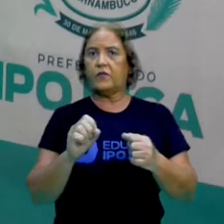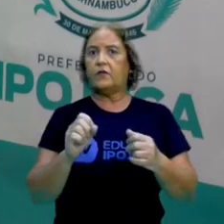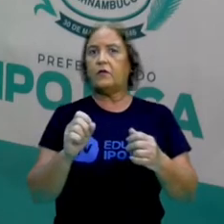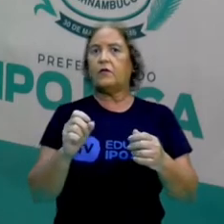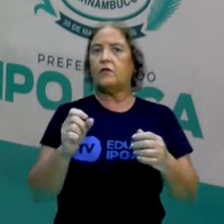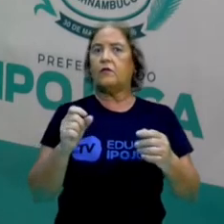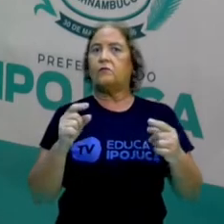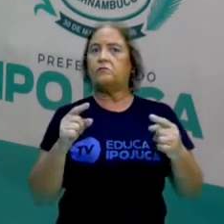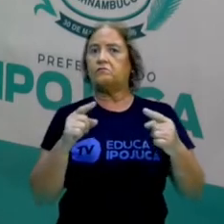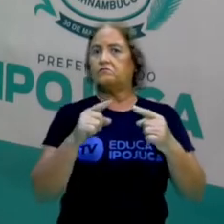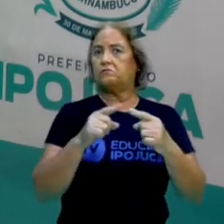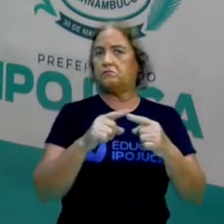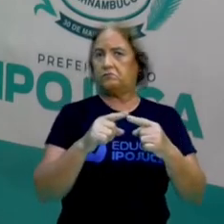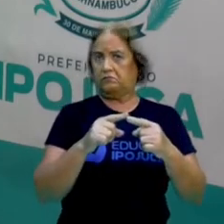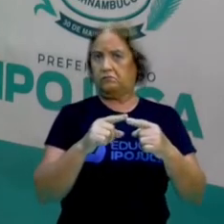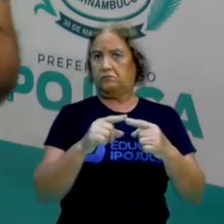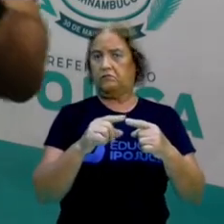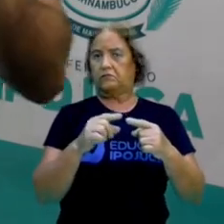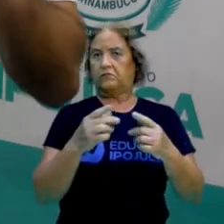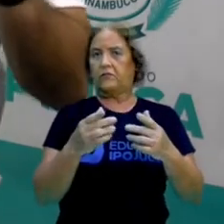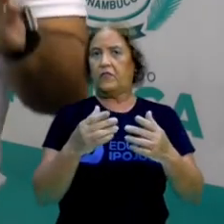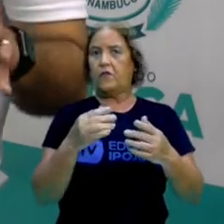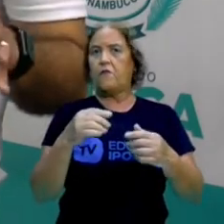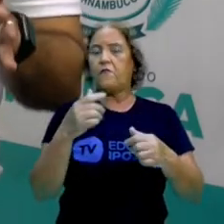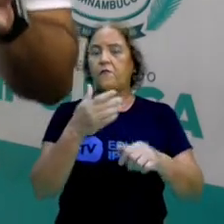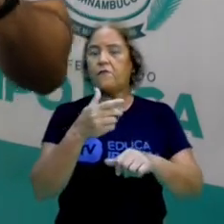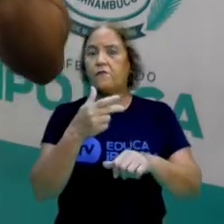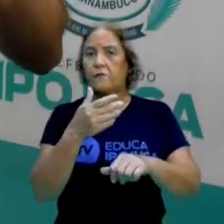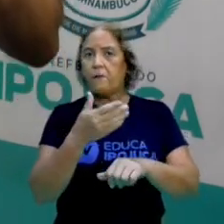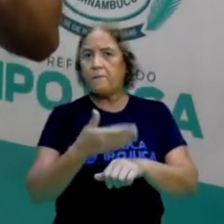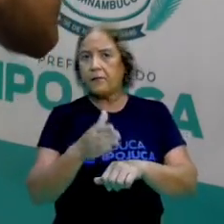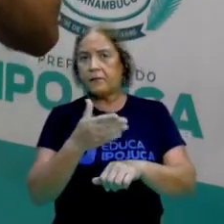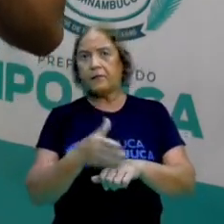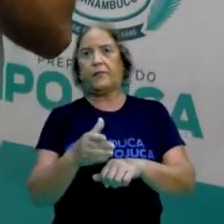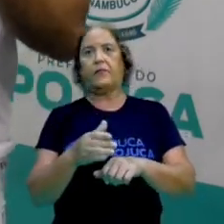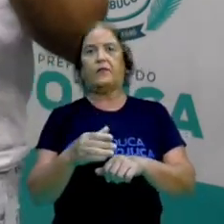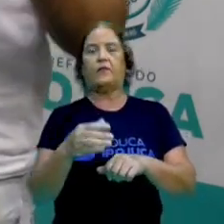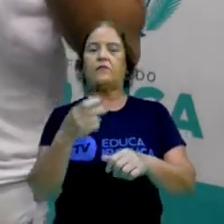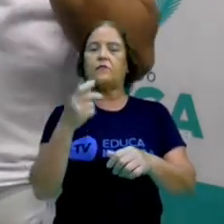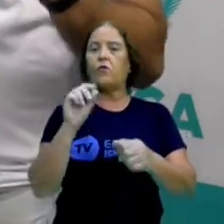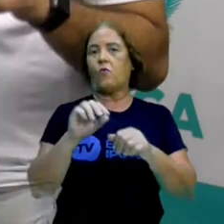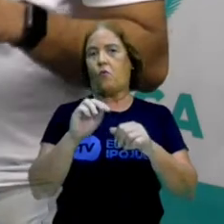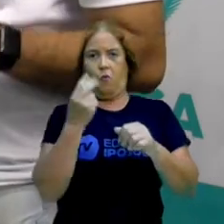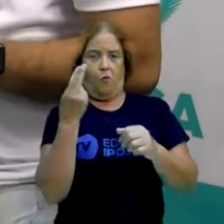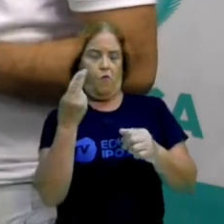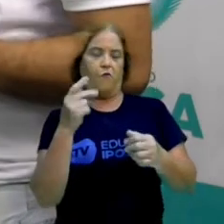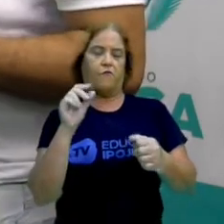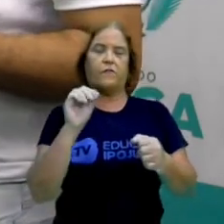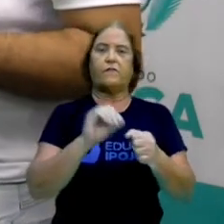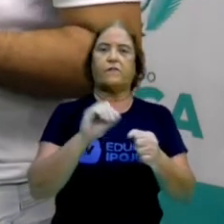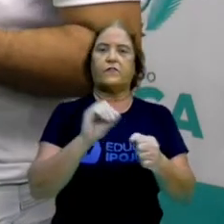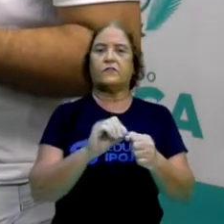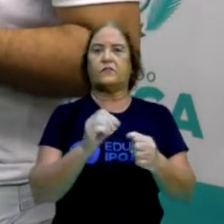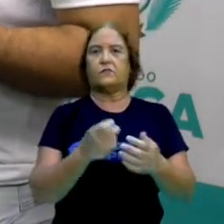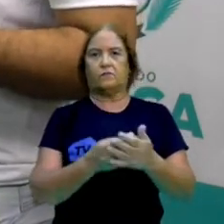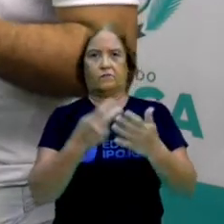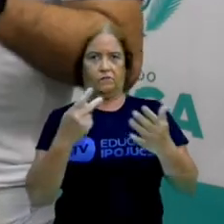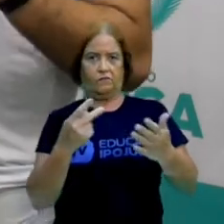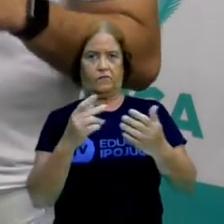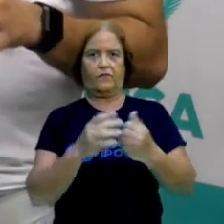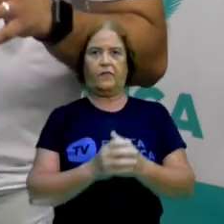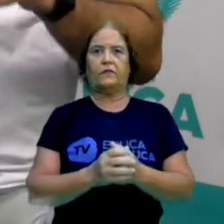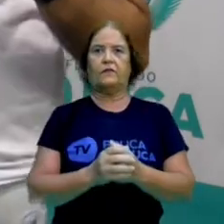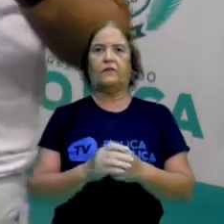vai praticar. Tranquilo? Então, a primeira coisa que vocês têm que ter ciência é o seguinte.